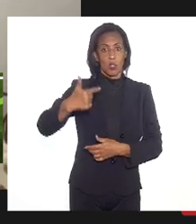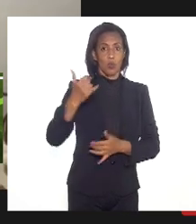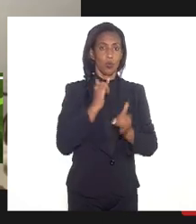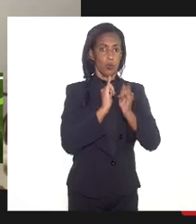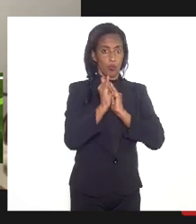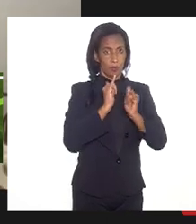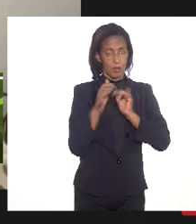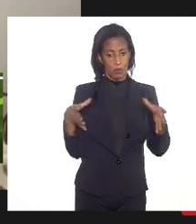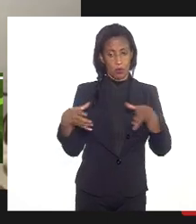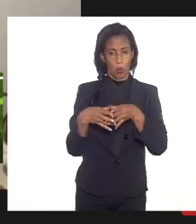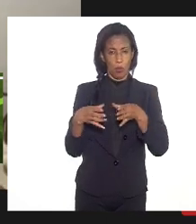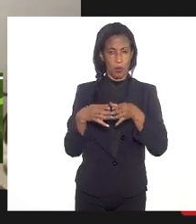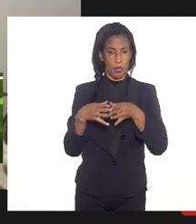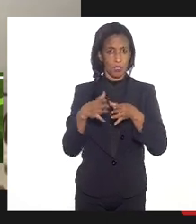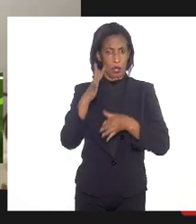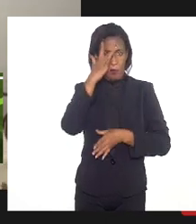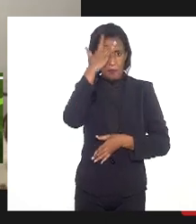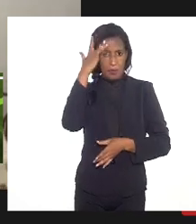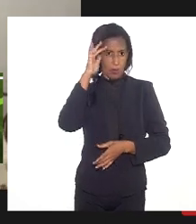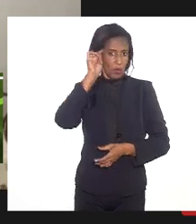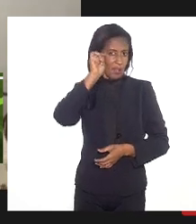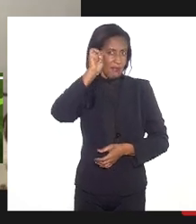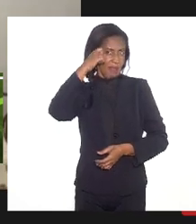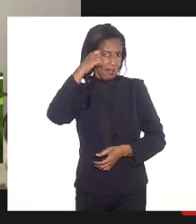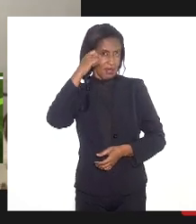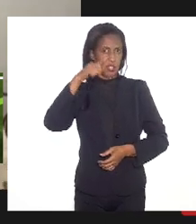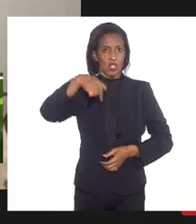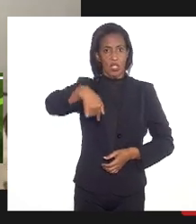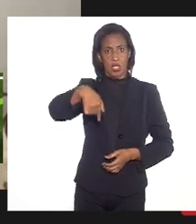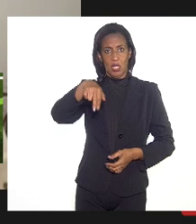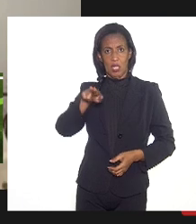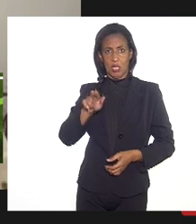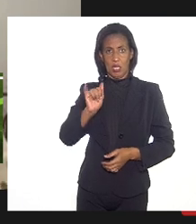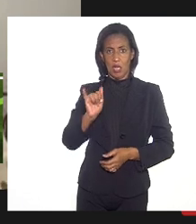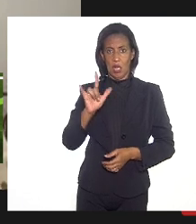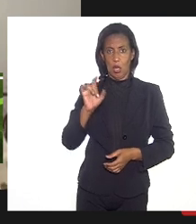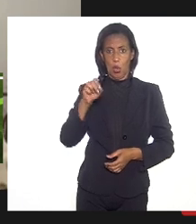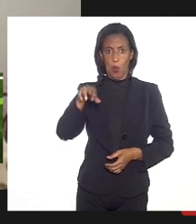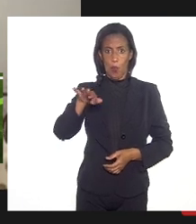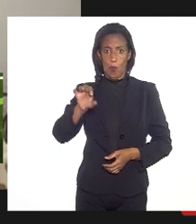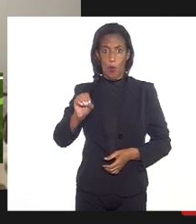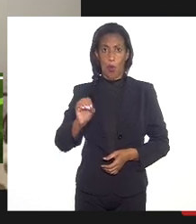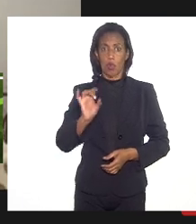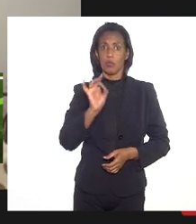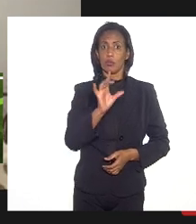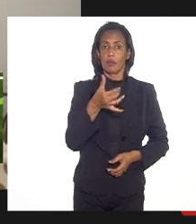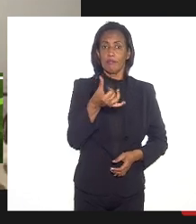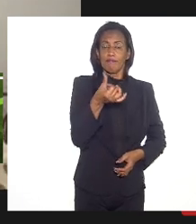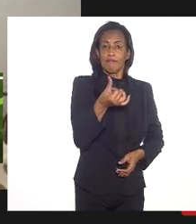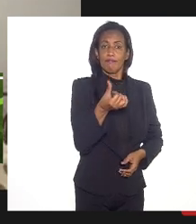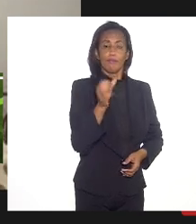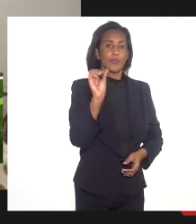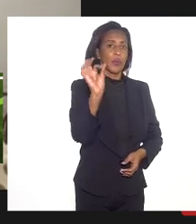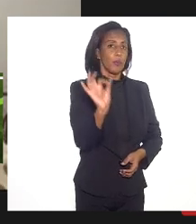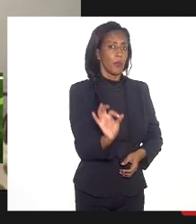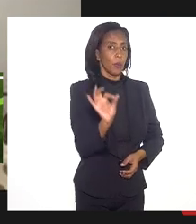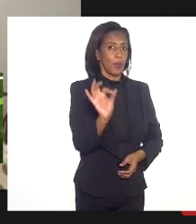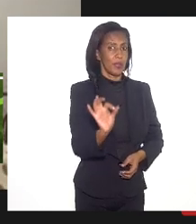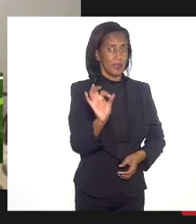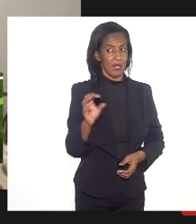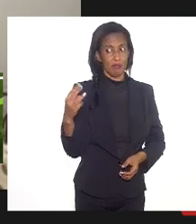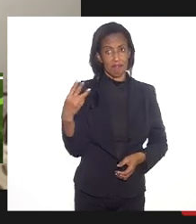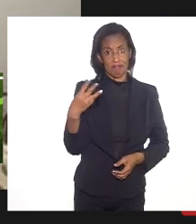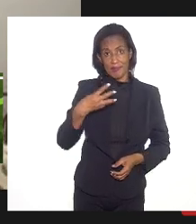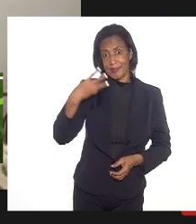de Comunidades Negras Rurais Quilombolas, apenas 6%, ou seja, três